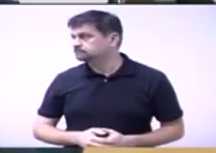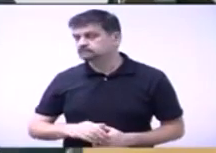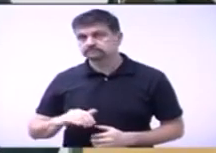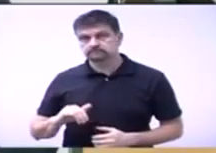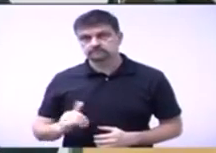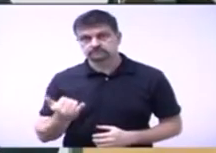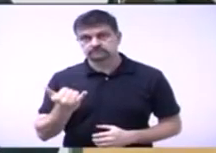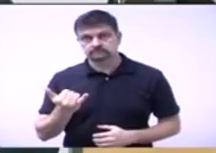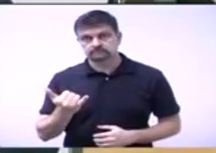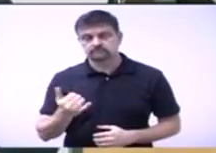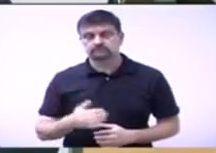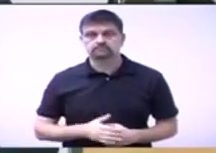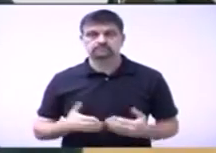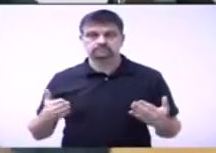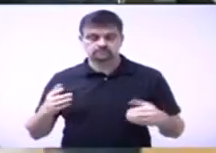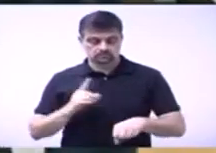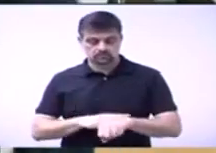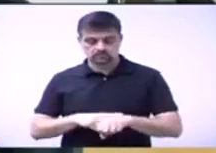aproveitei essa janela